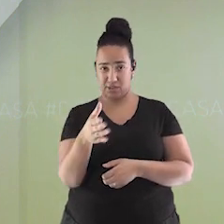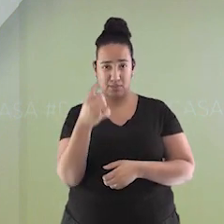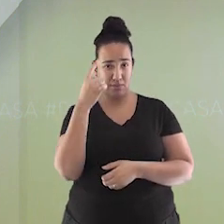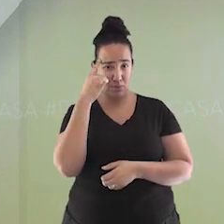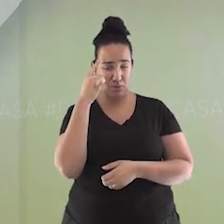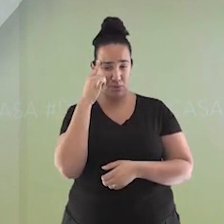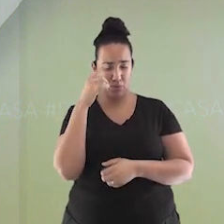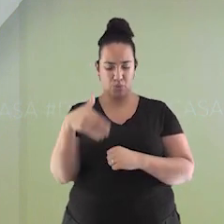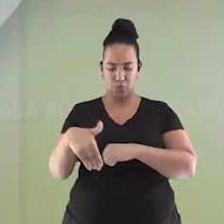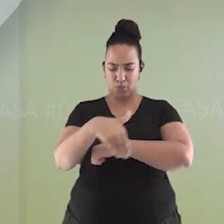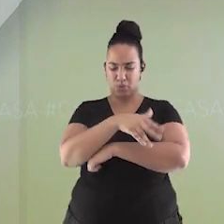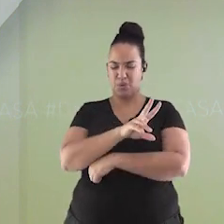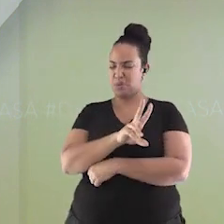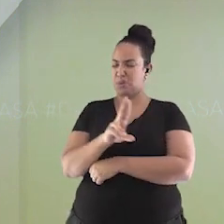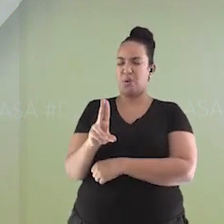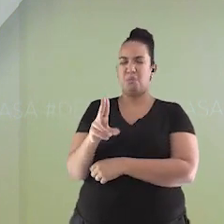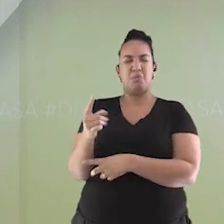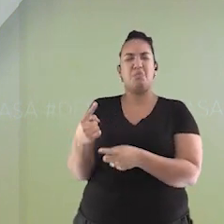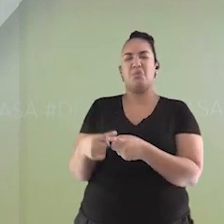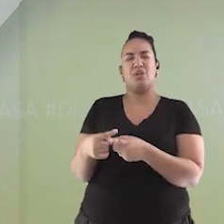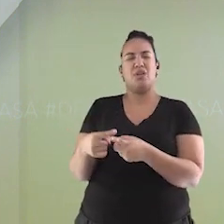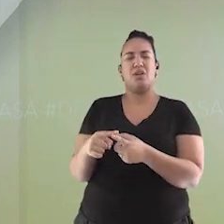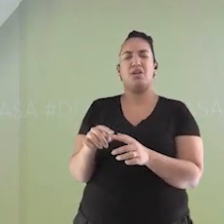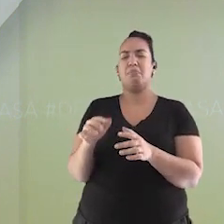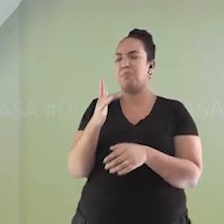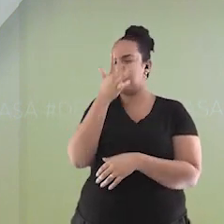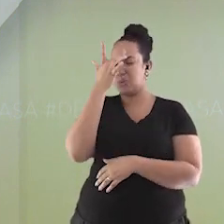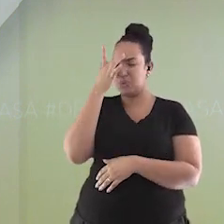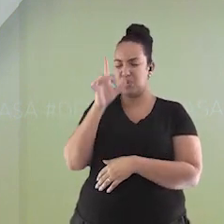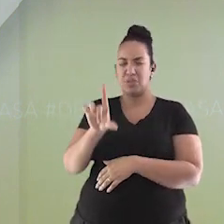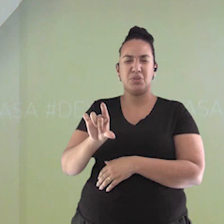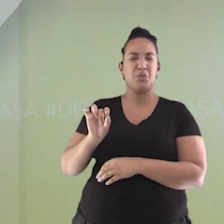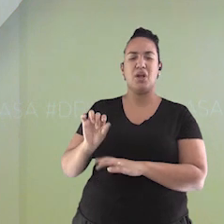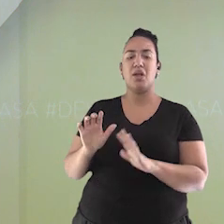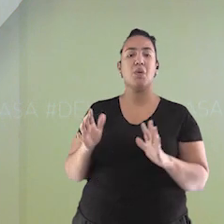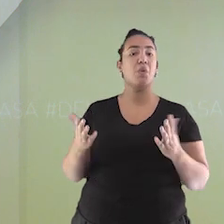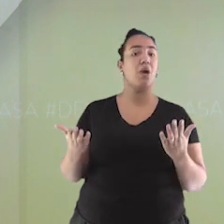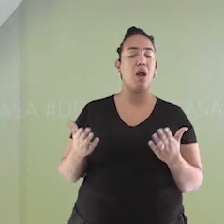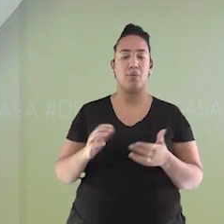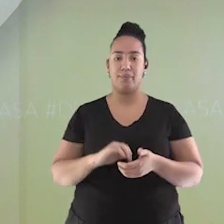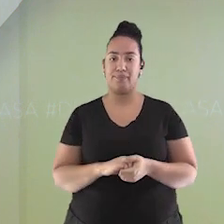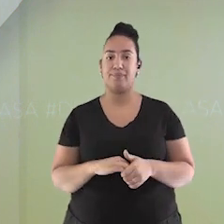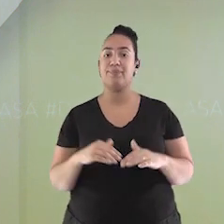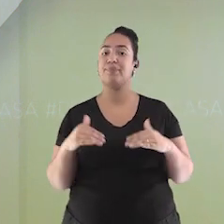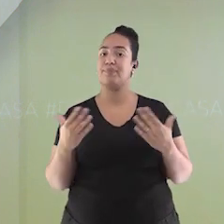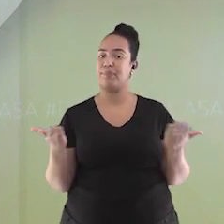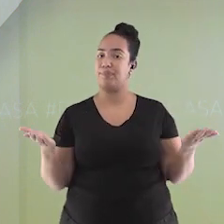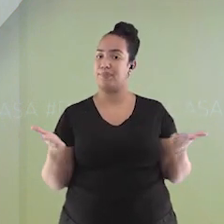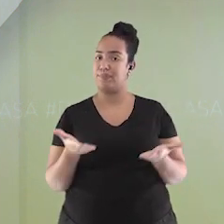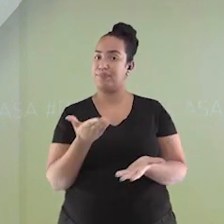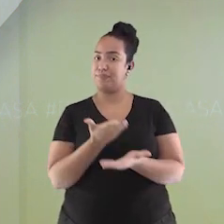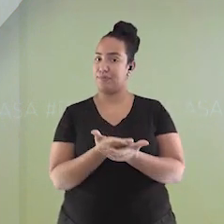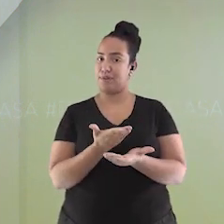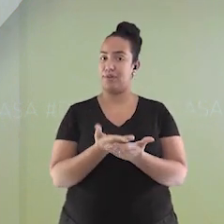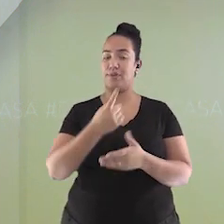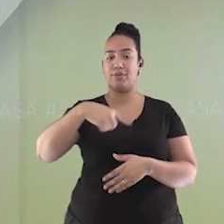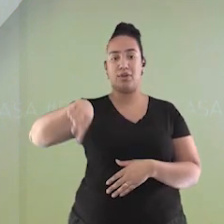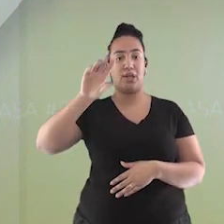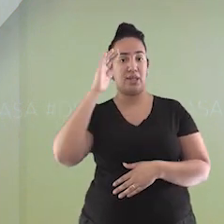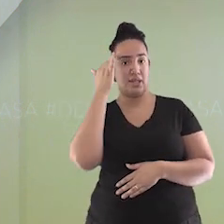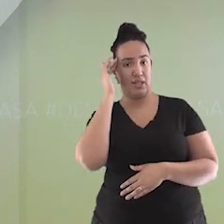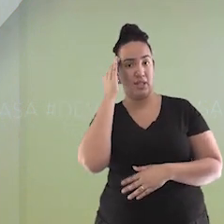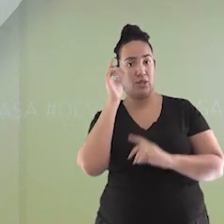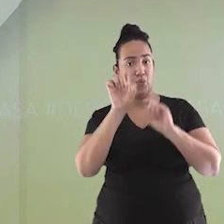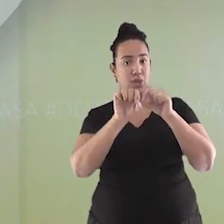que as ruas têm nomes? Quem escolhe esses nomes? Na aula de hoje, vamos entender que